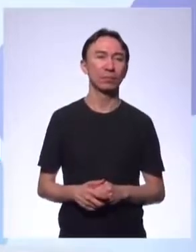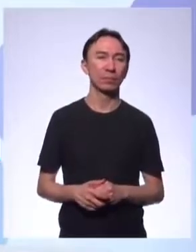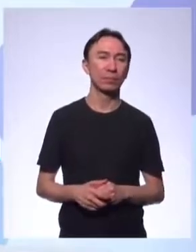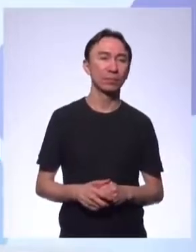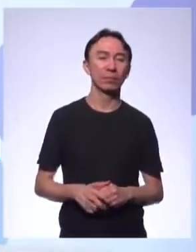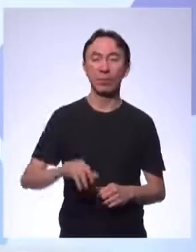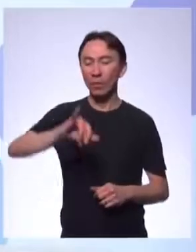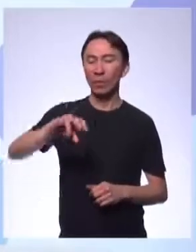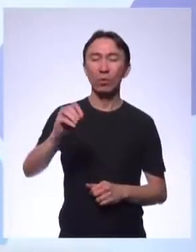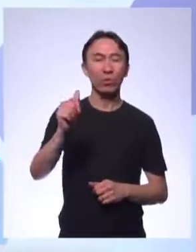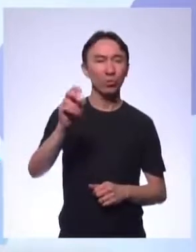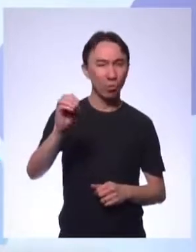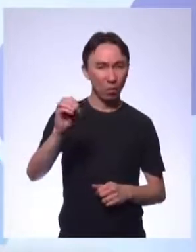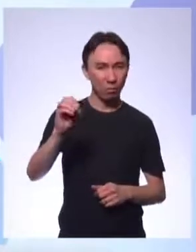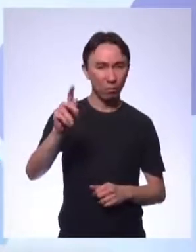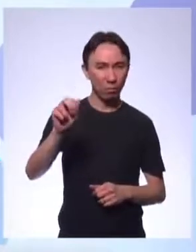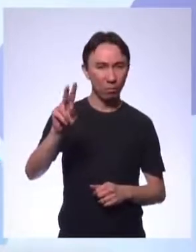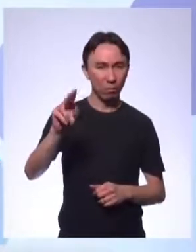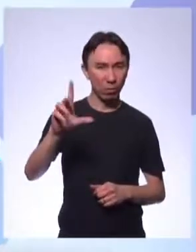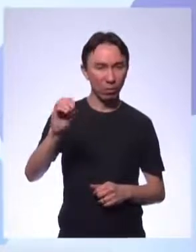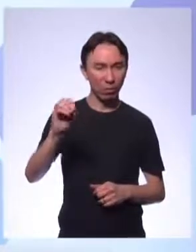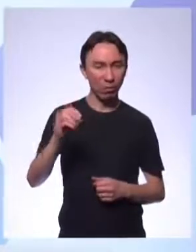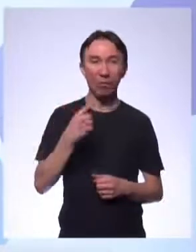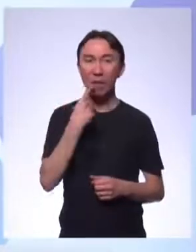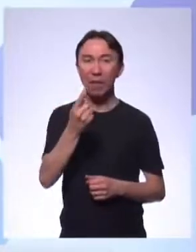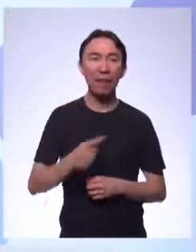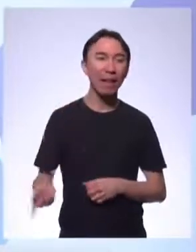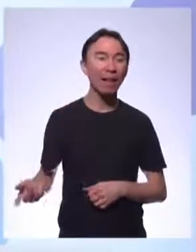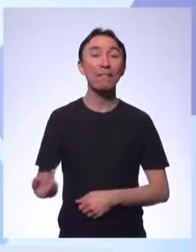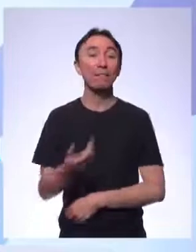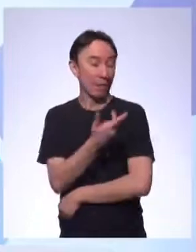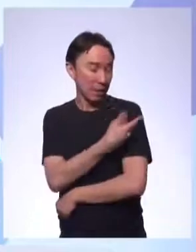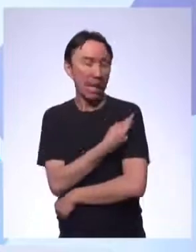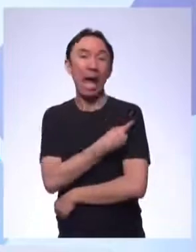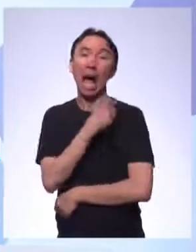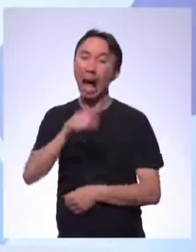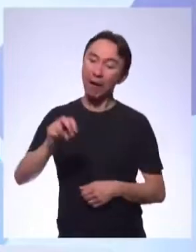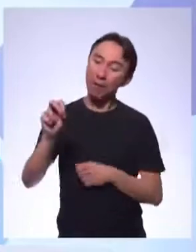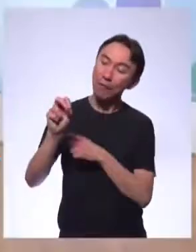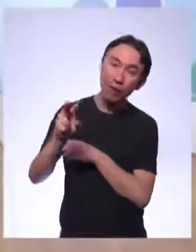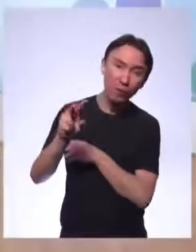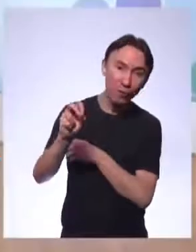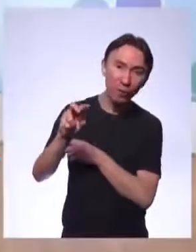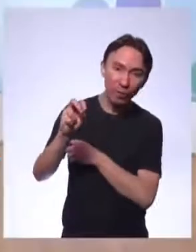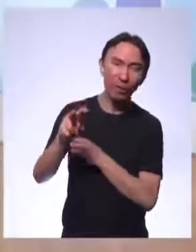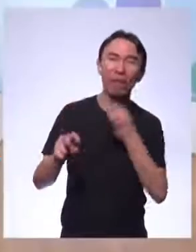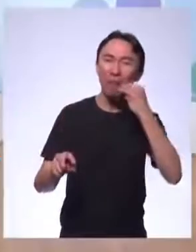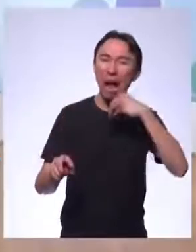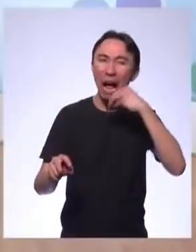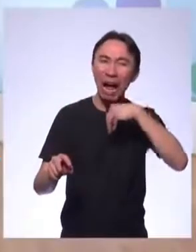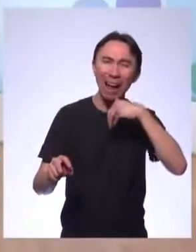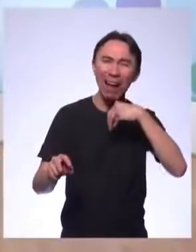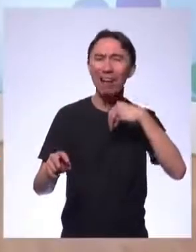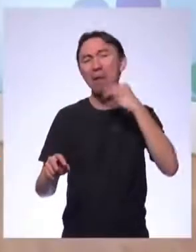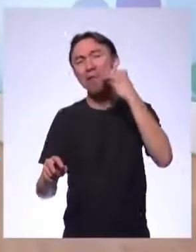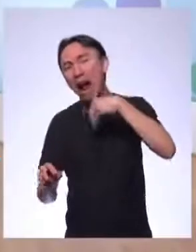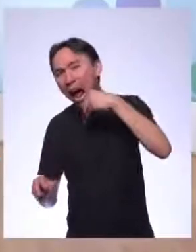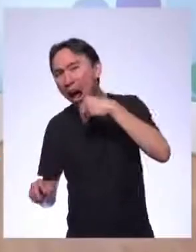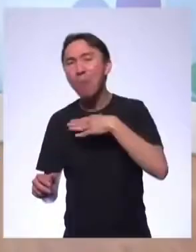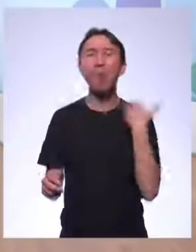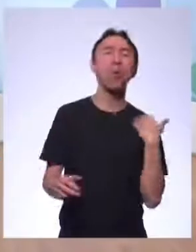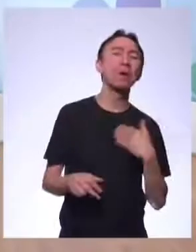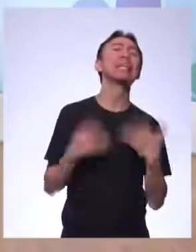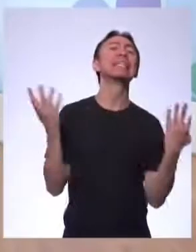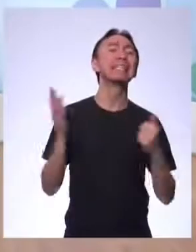o João Paulo escreveu, a vacina é um vírus enfraquecido, professor Edjoel. Muito bem. Tá de E aí, parabéns quem tá essa certo? galera. É morto ou enfraquecido? E agora,